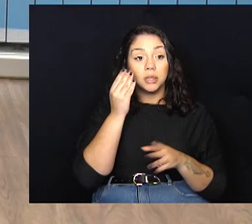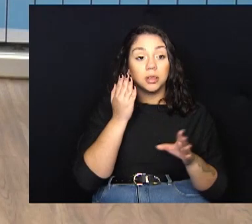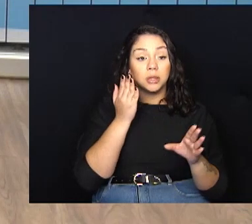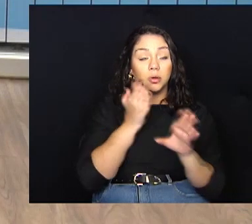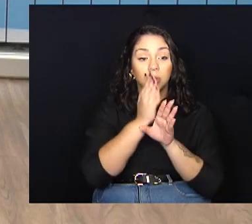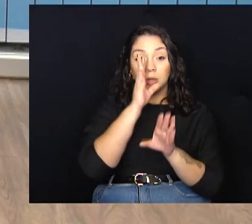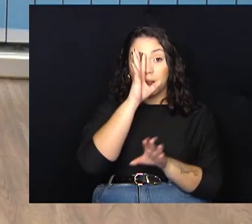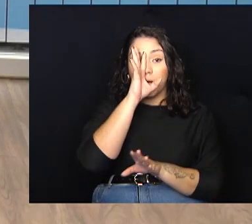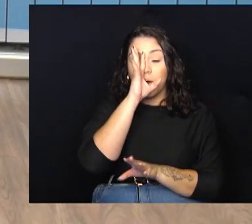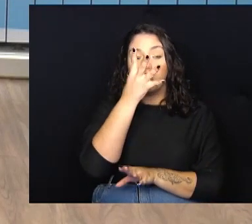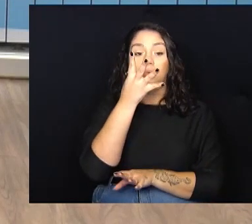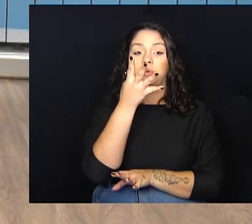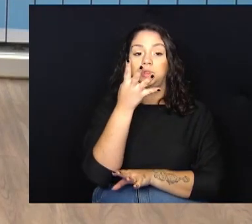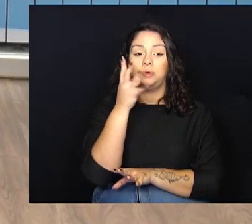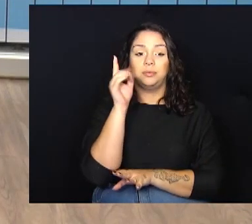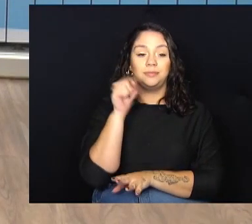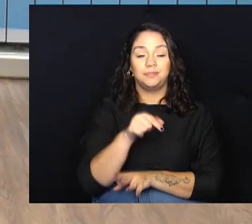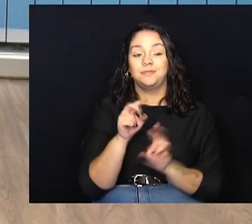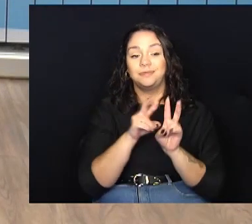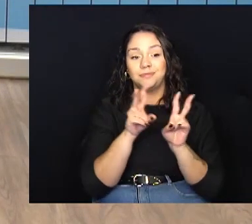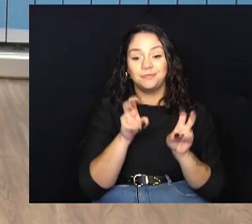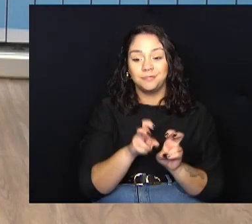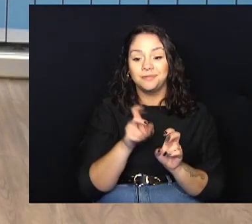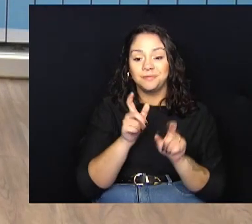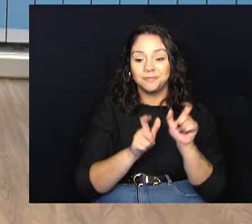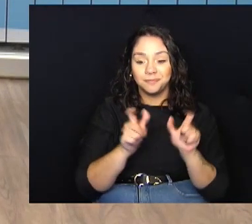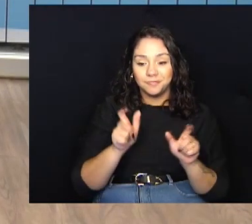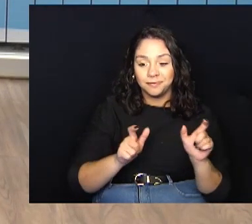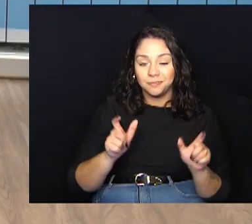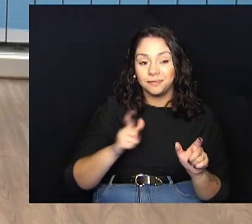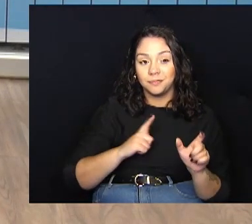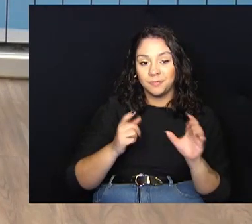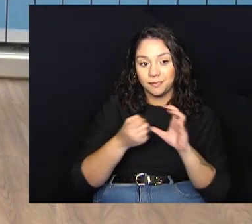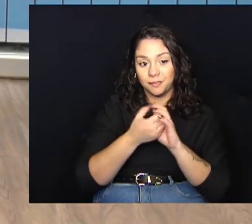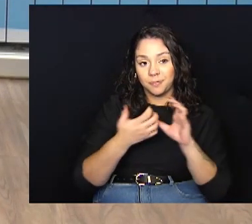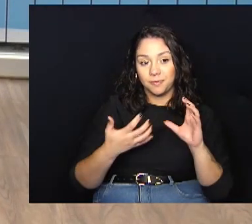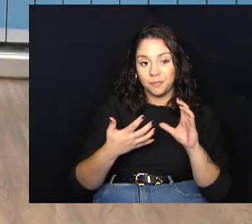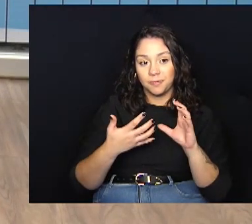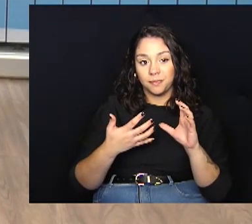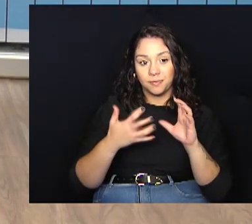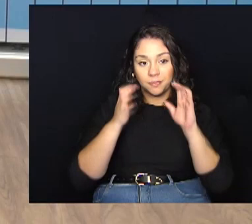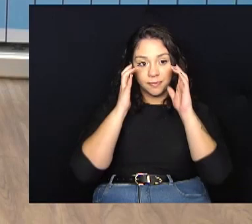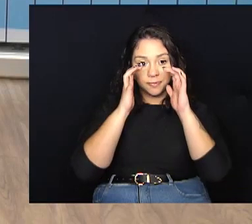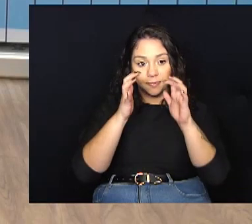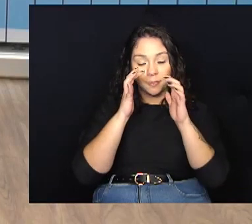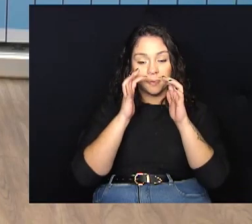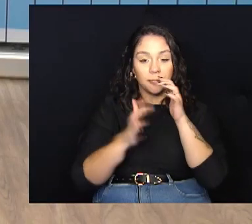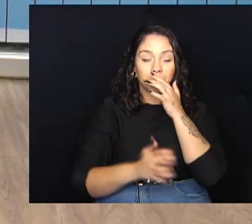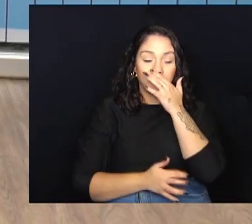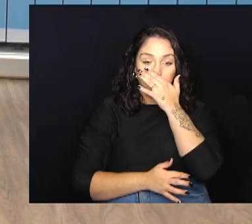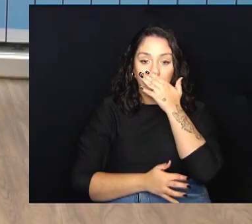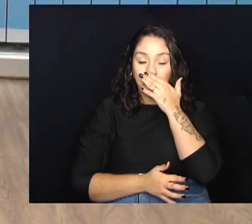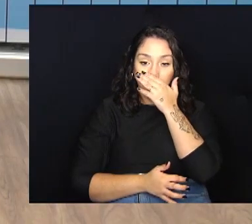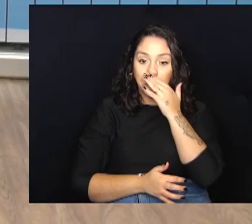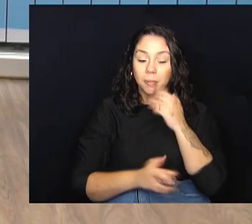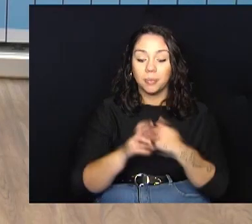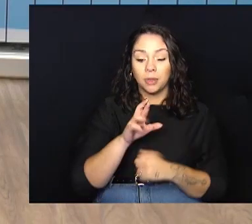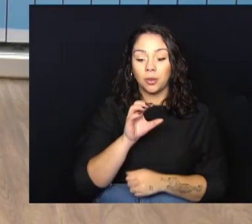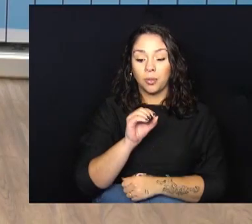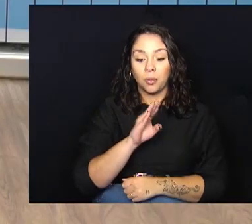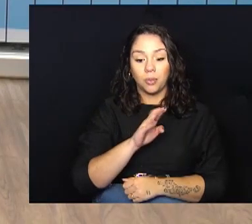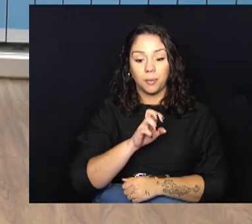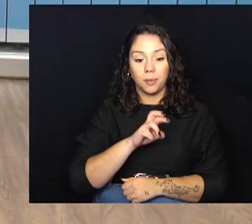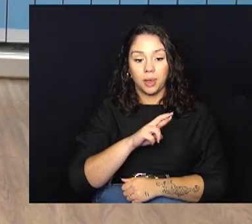solução neste caso para as pessoas que tenham do espectro do autismo Roberto Luiz do Carmo